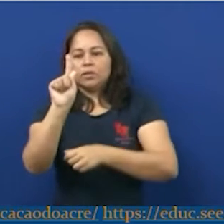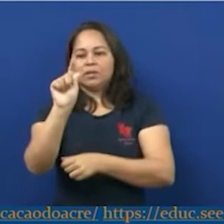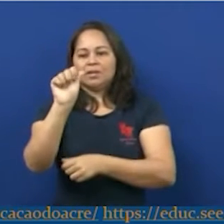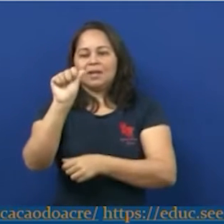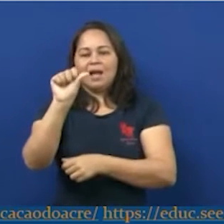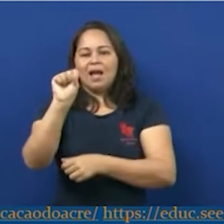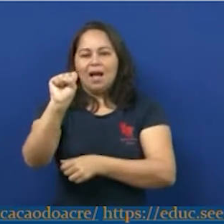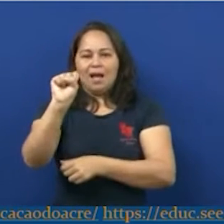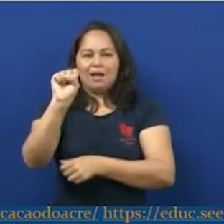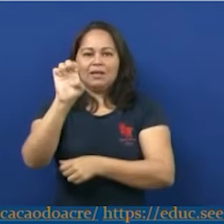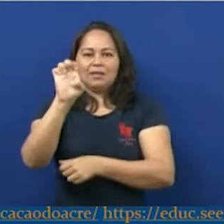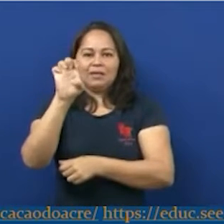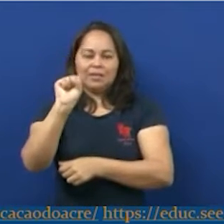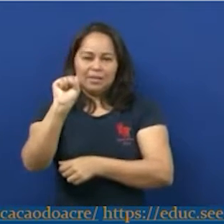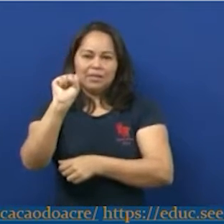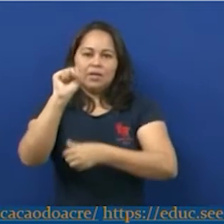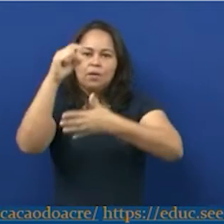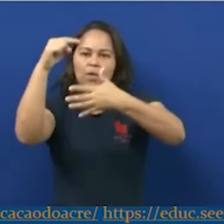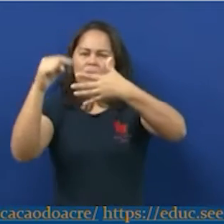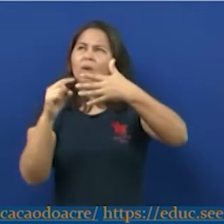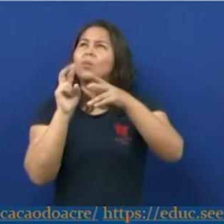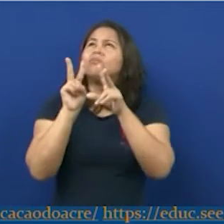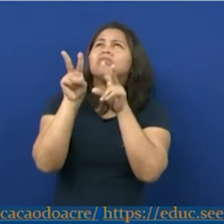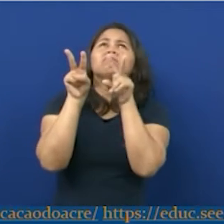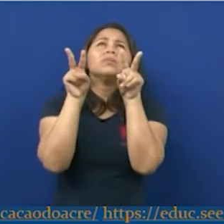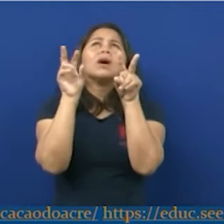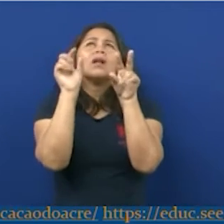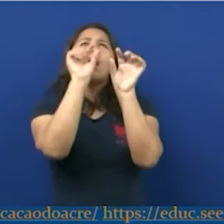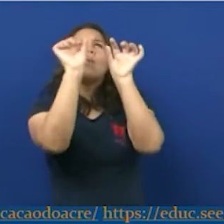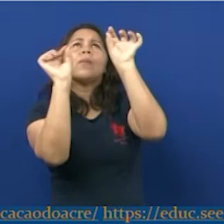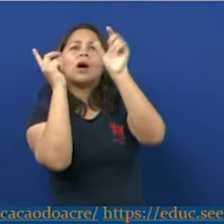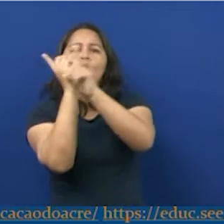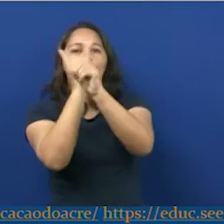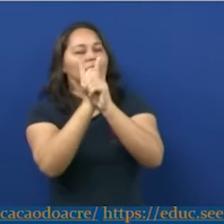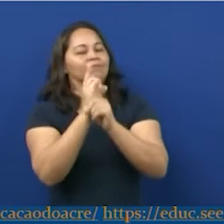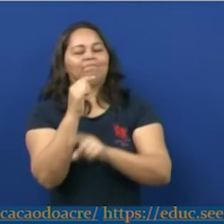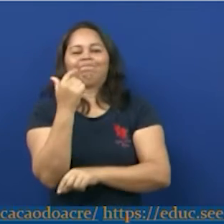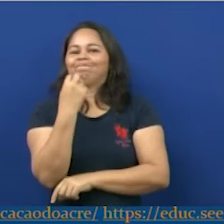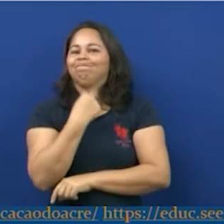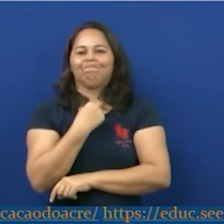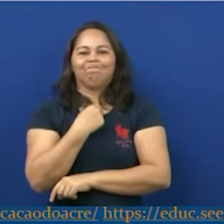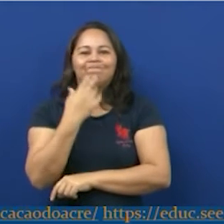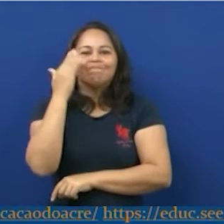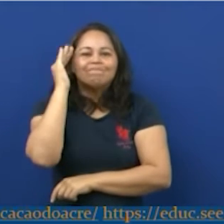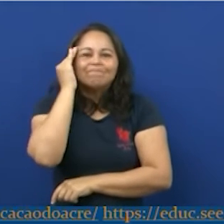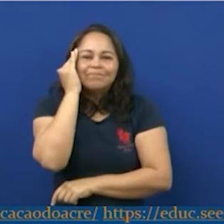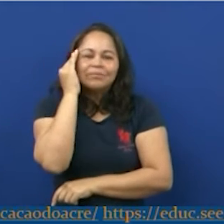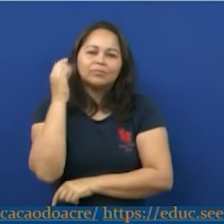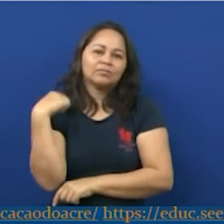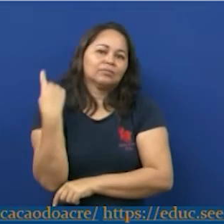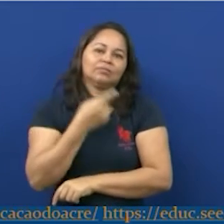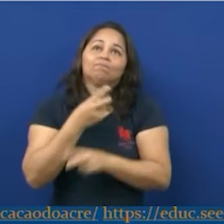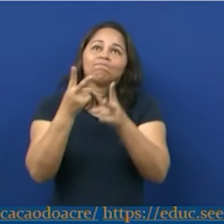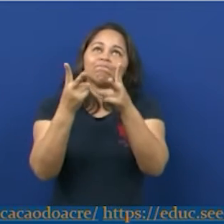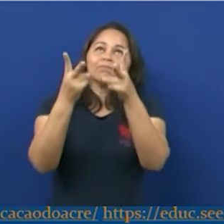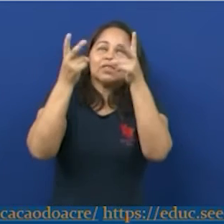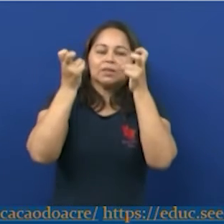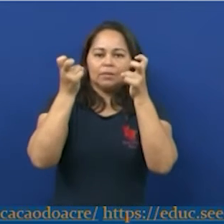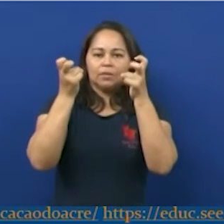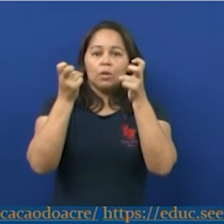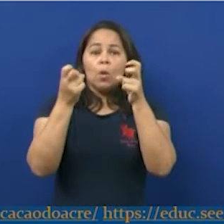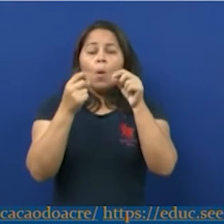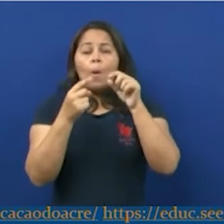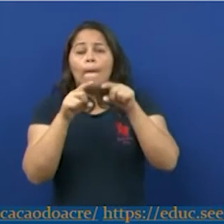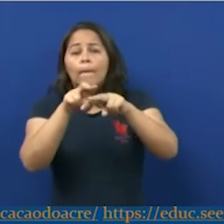eu não consigo perceber, ali está o oxigênio, ali está o nitrogênio. E nós, como seres aeróbios, captamos e necessitamos